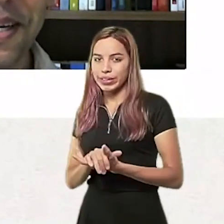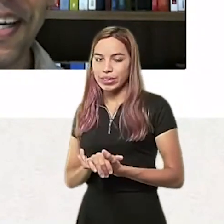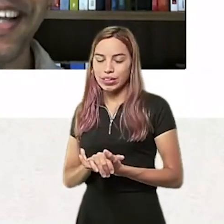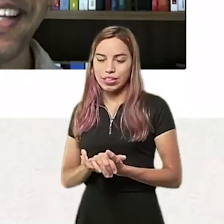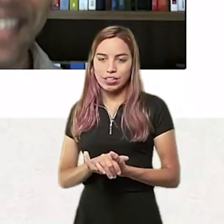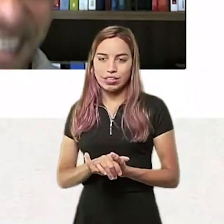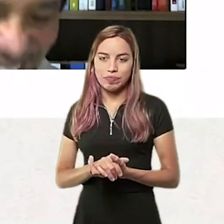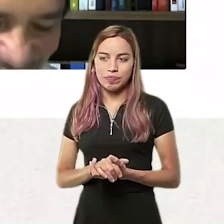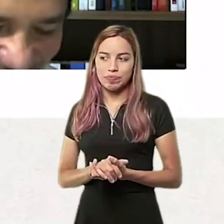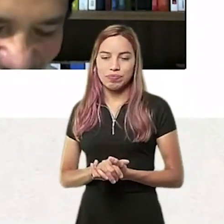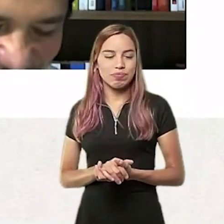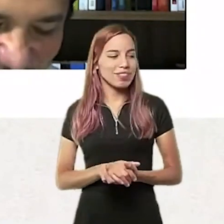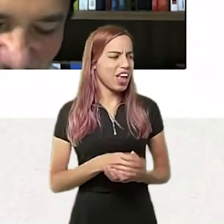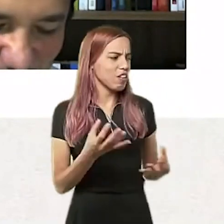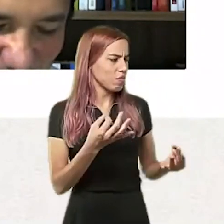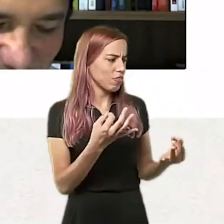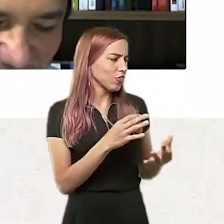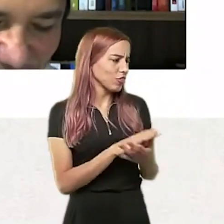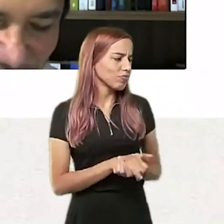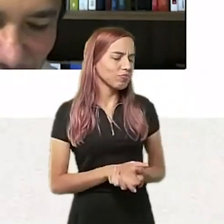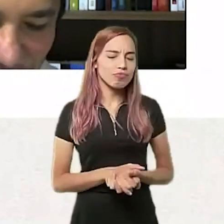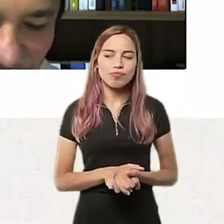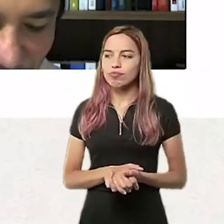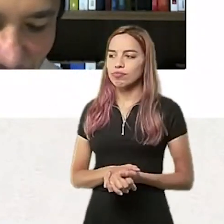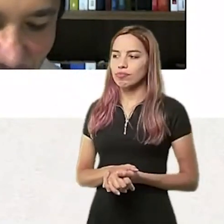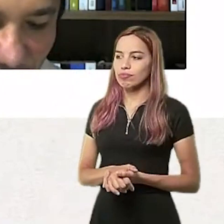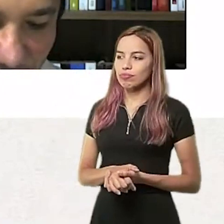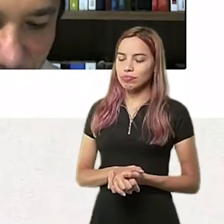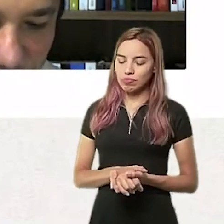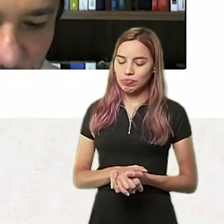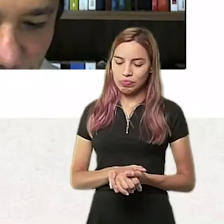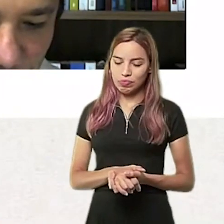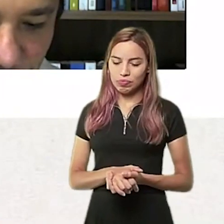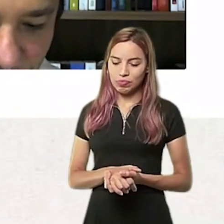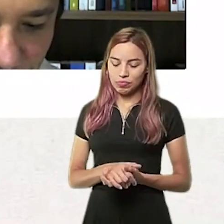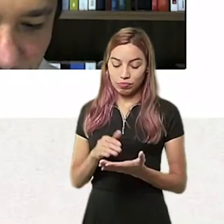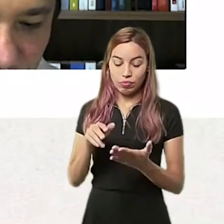para... Perfeito. Eu abri aqui.